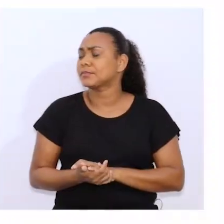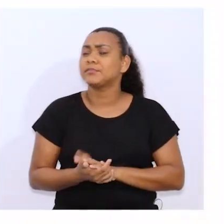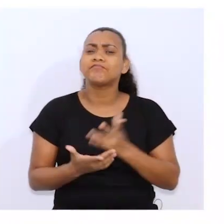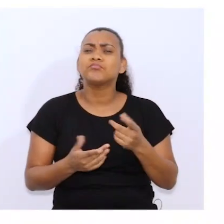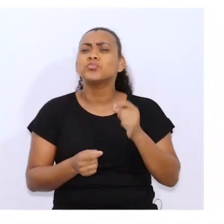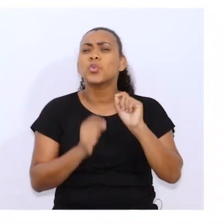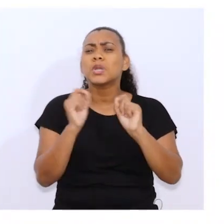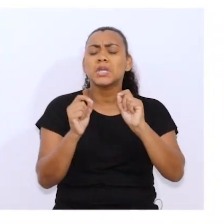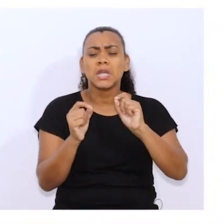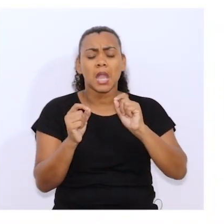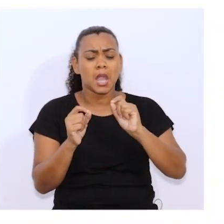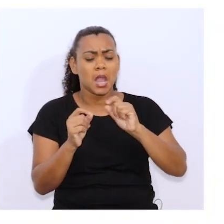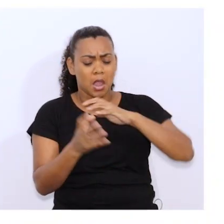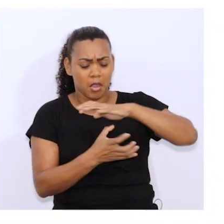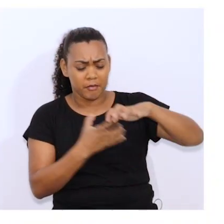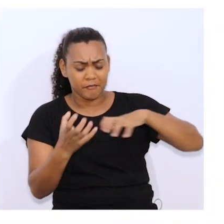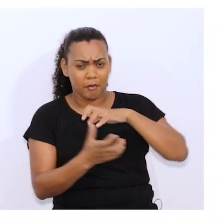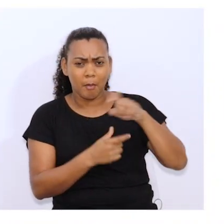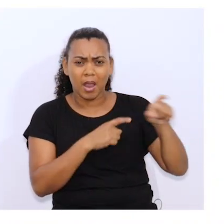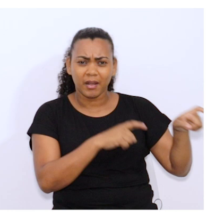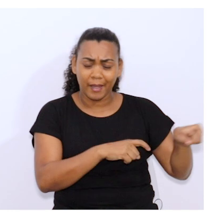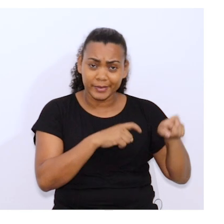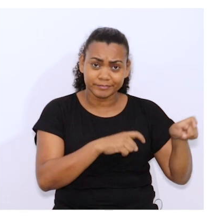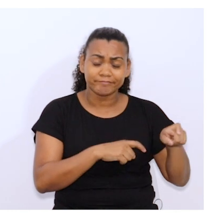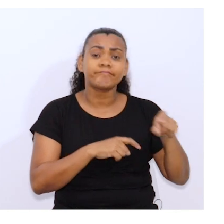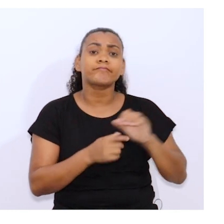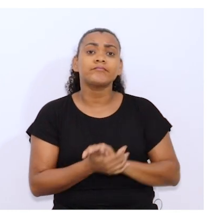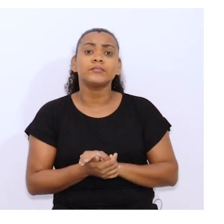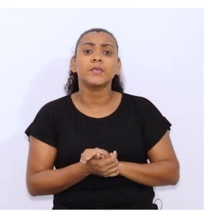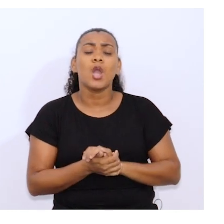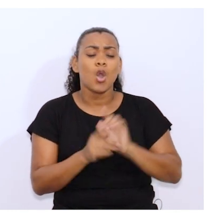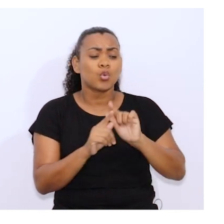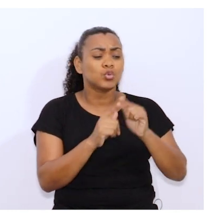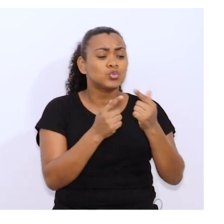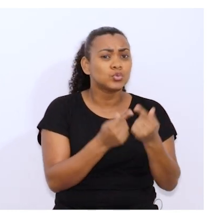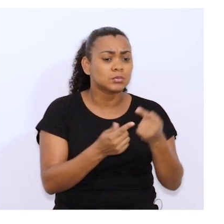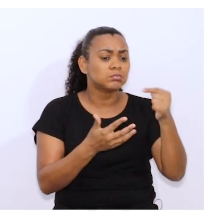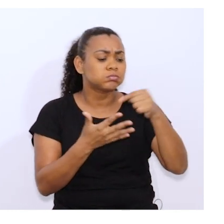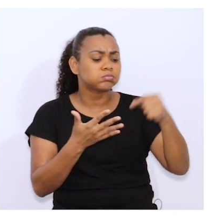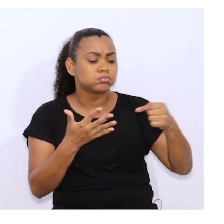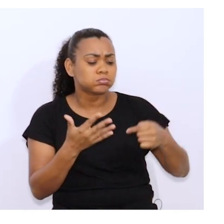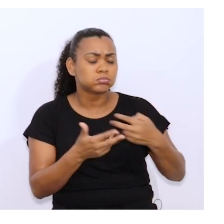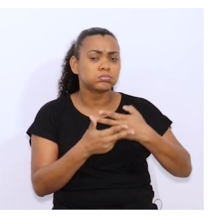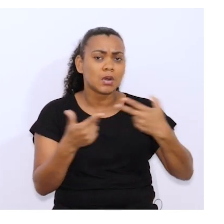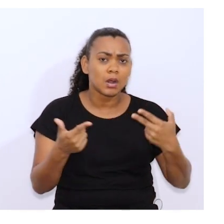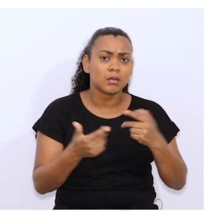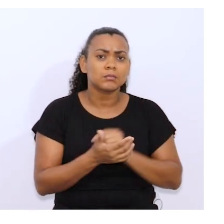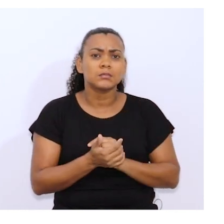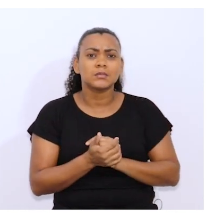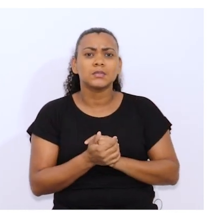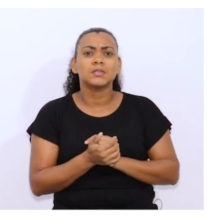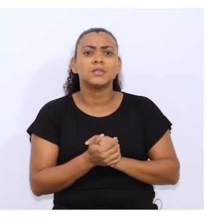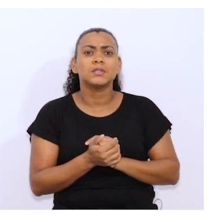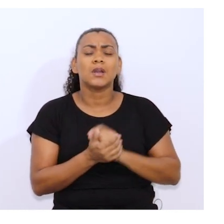O que é reforma agrária? A reforma agrária é o conjunto de ações e medidas voltada